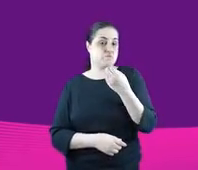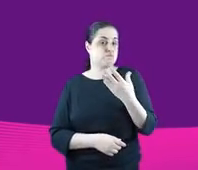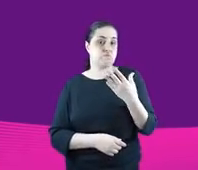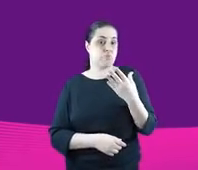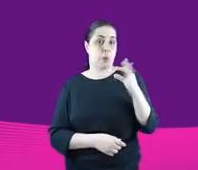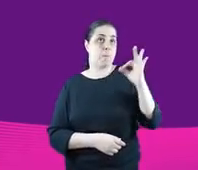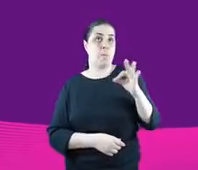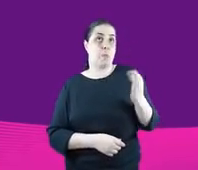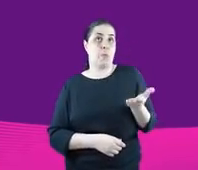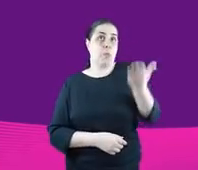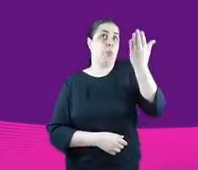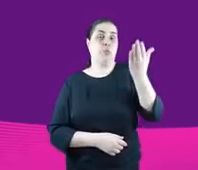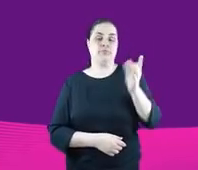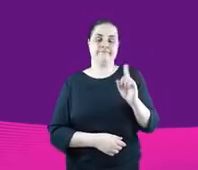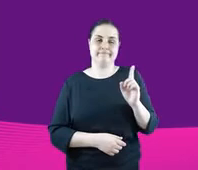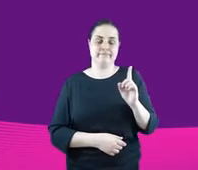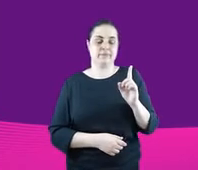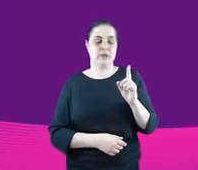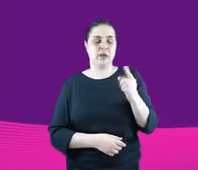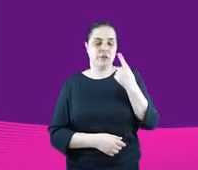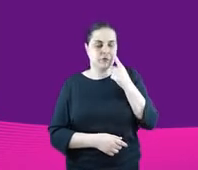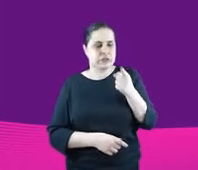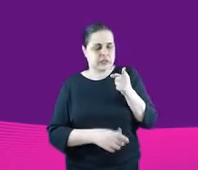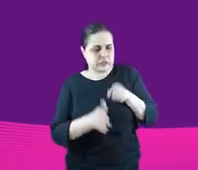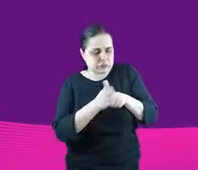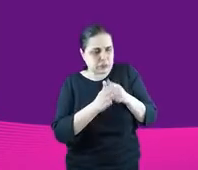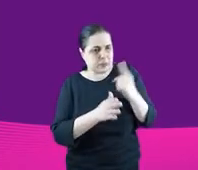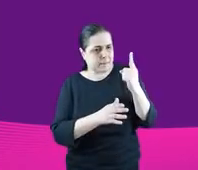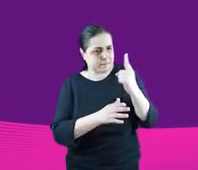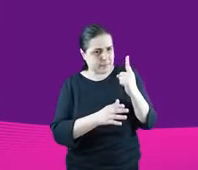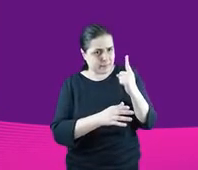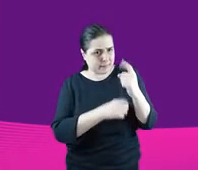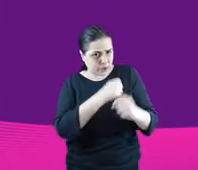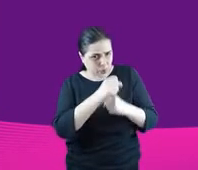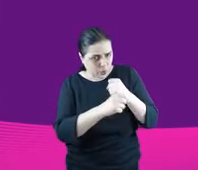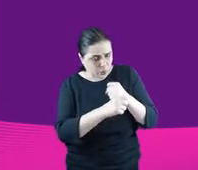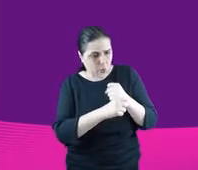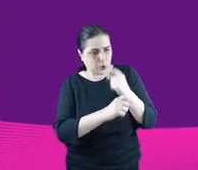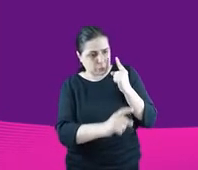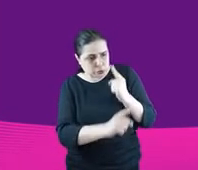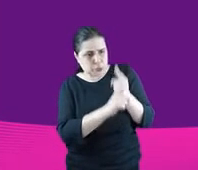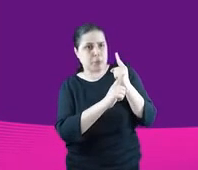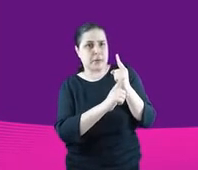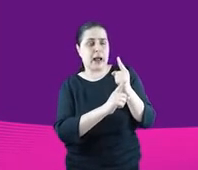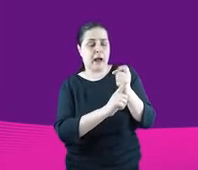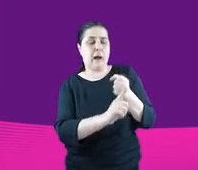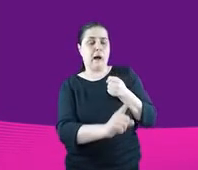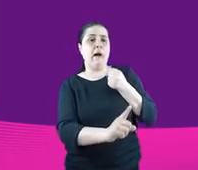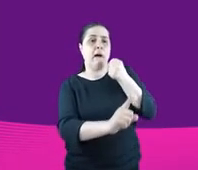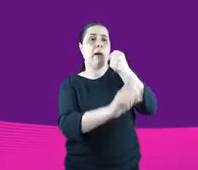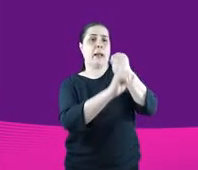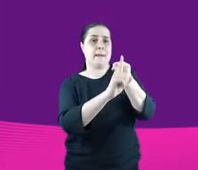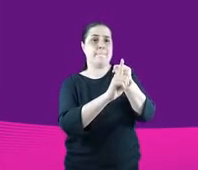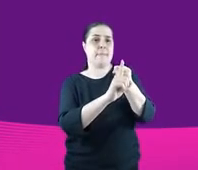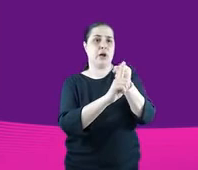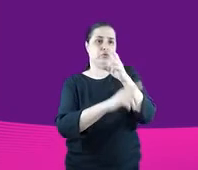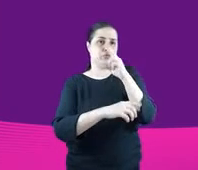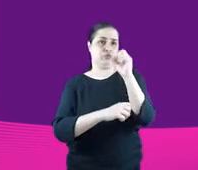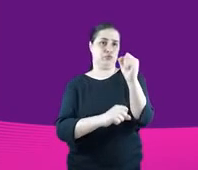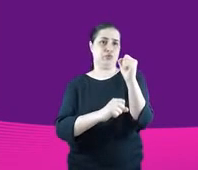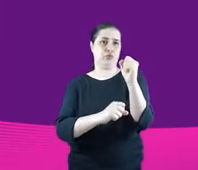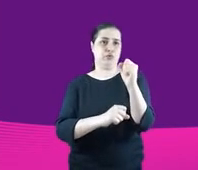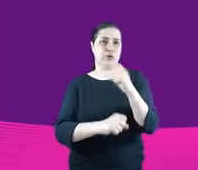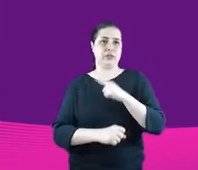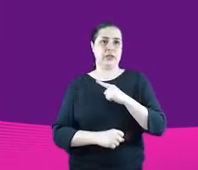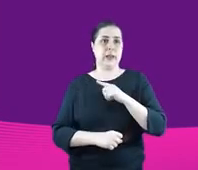primário na mama, uma recorrência na mama, isso sim, de fato, tem impacto. Então, quais são os exames que são recomendados em